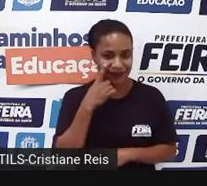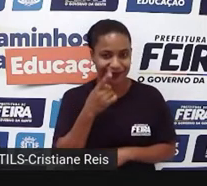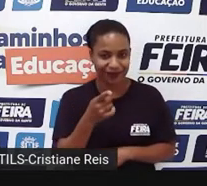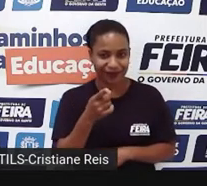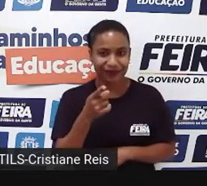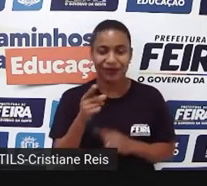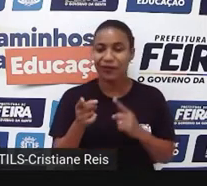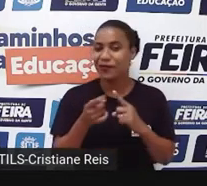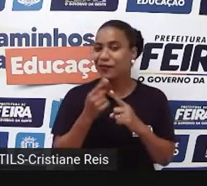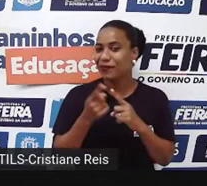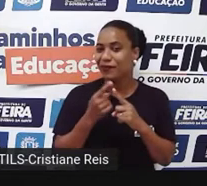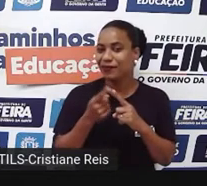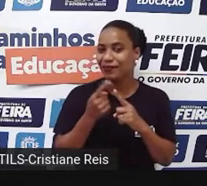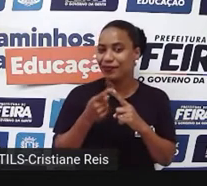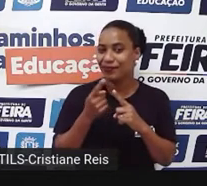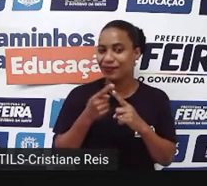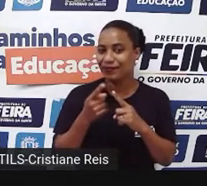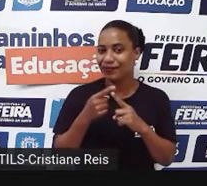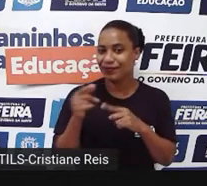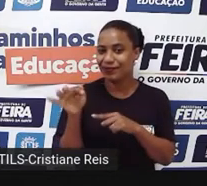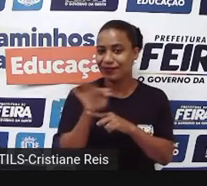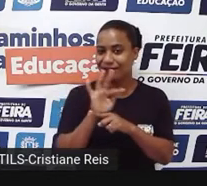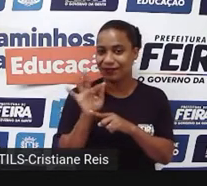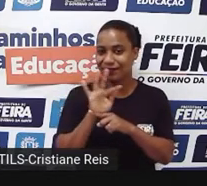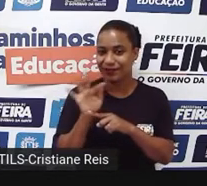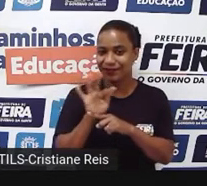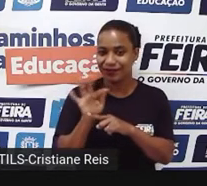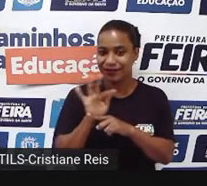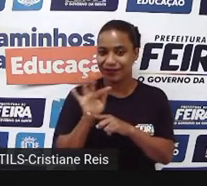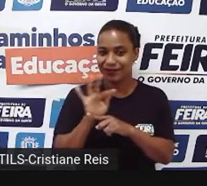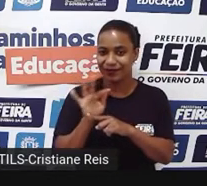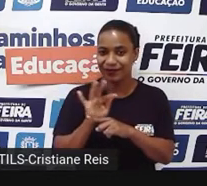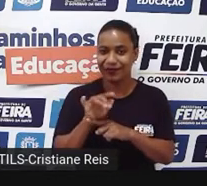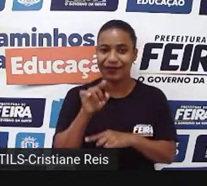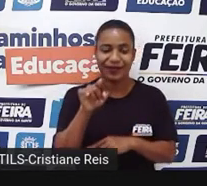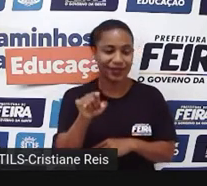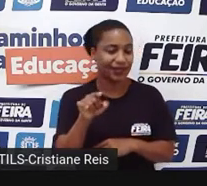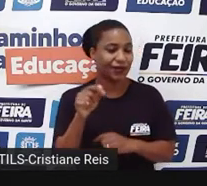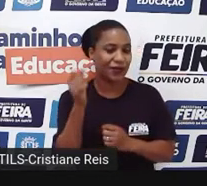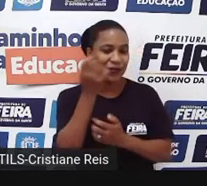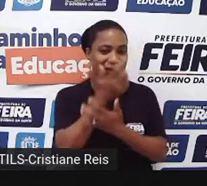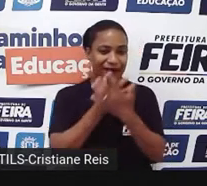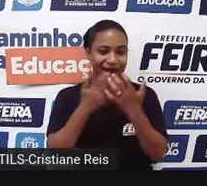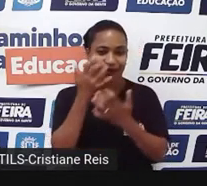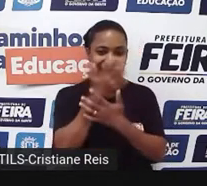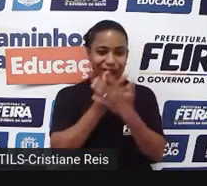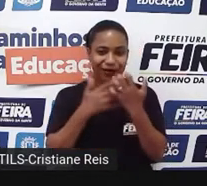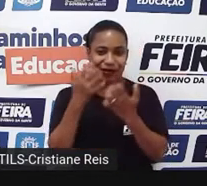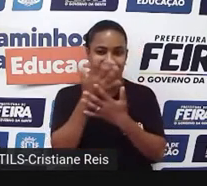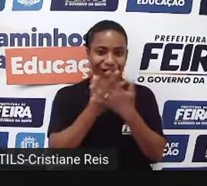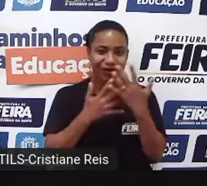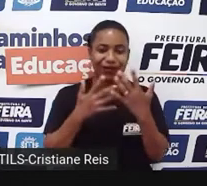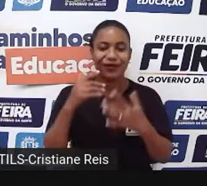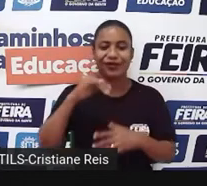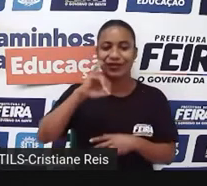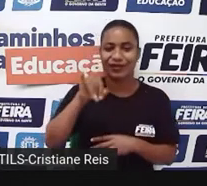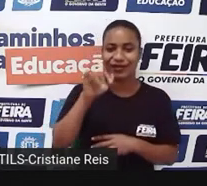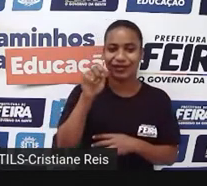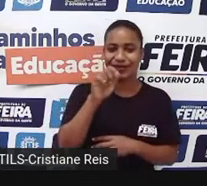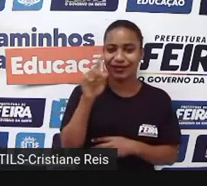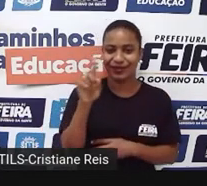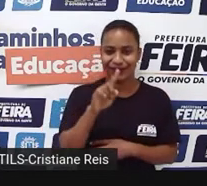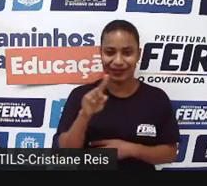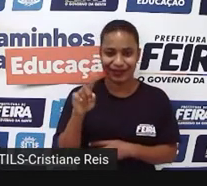primeiro filme, o The Jazz Singer, né? O cantor de jazz. Vejam que eu espelho aqui para vocês em inglês,